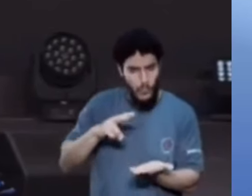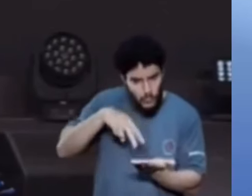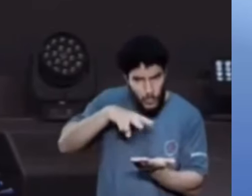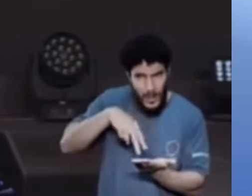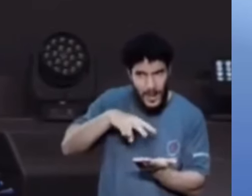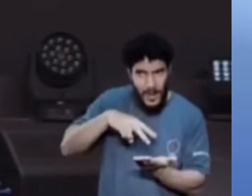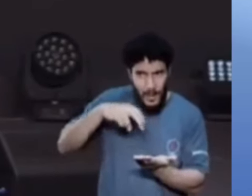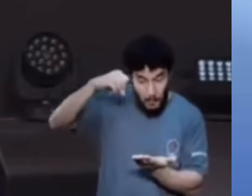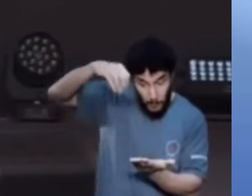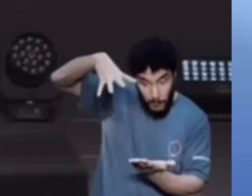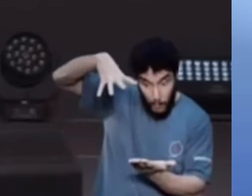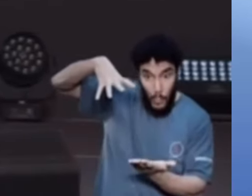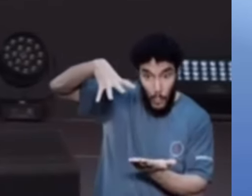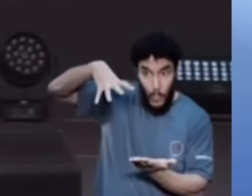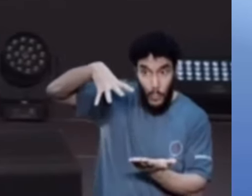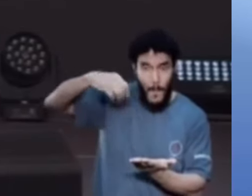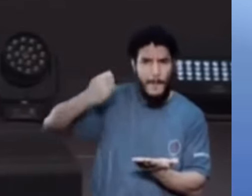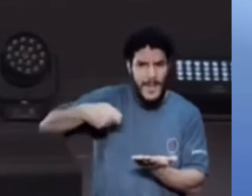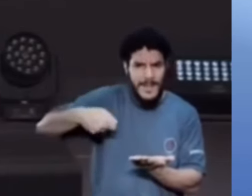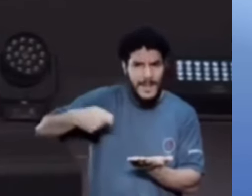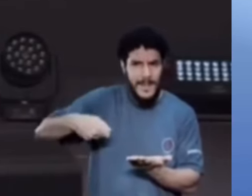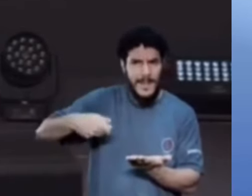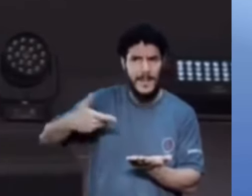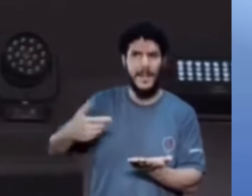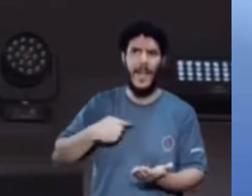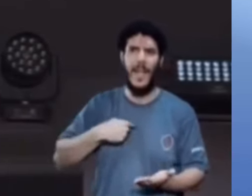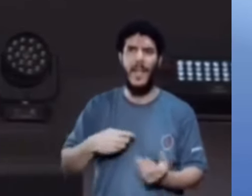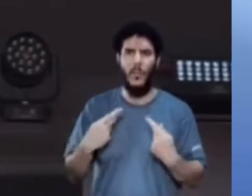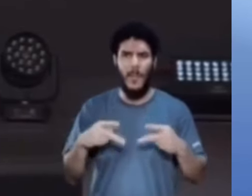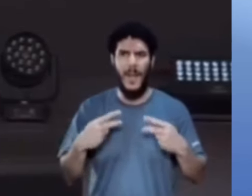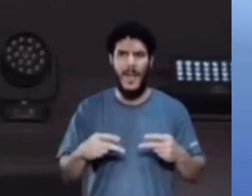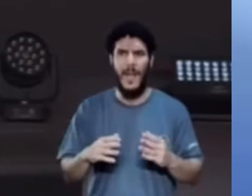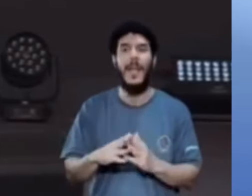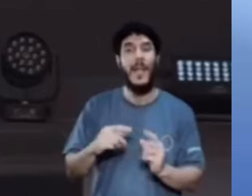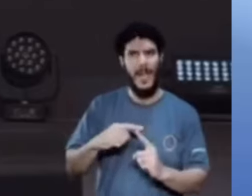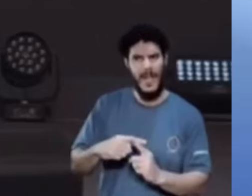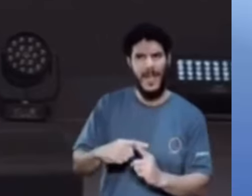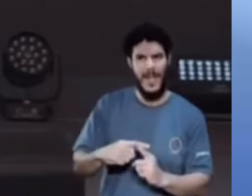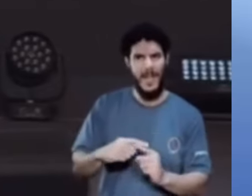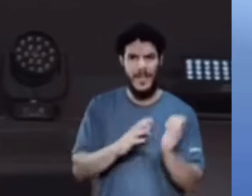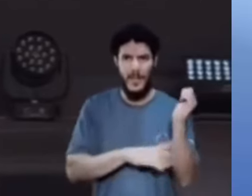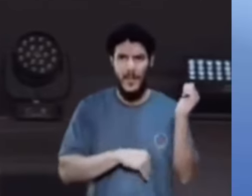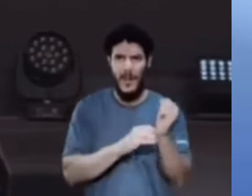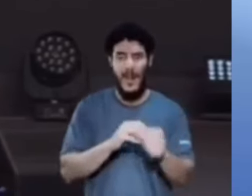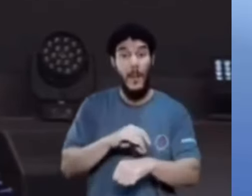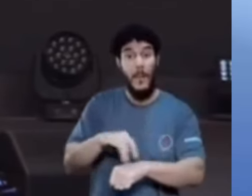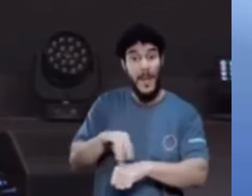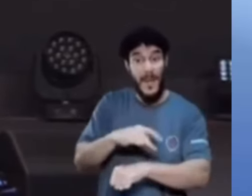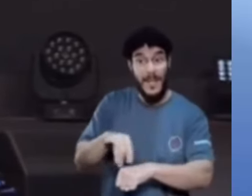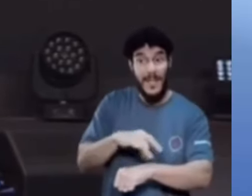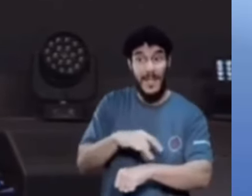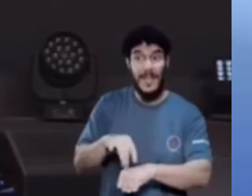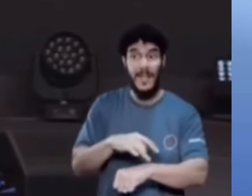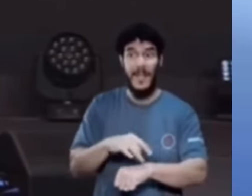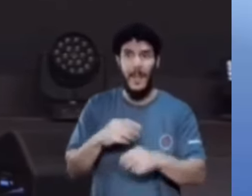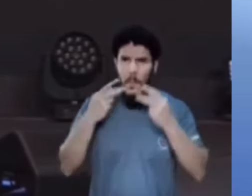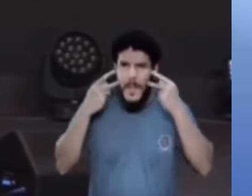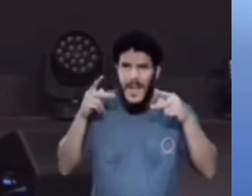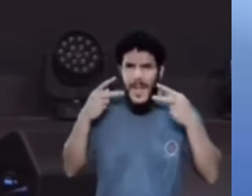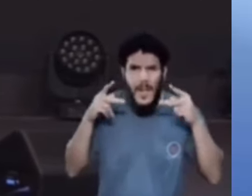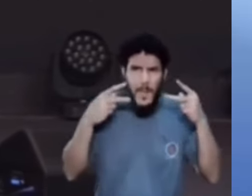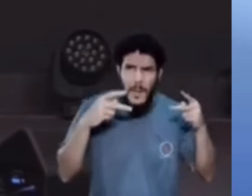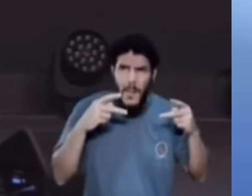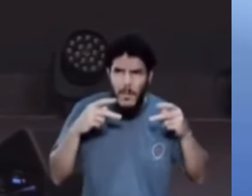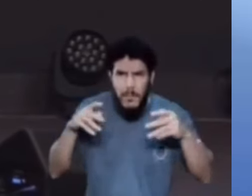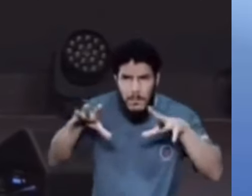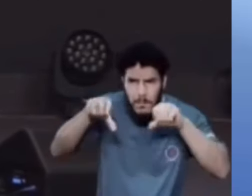igreja, que é toda preta, que não tem nada contra. Cadê os crentes? Eu estou pregando para fantasma.